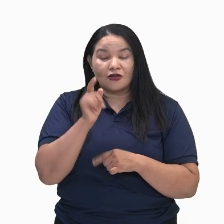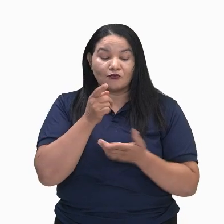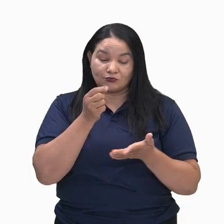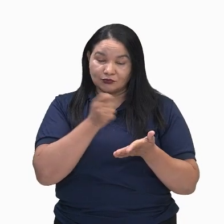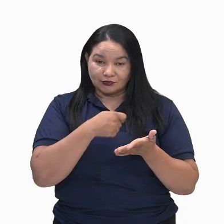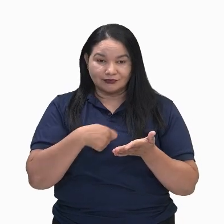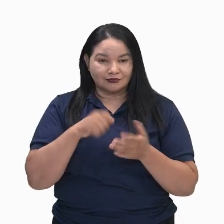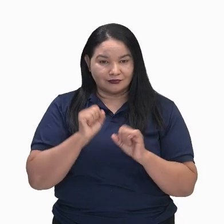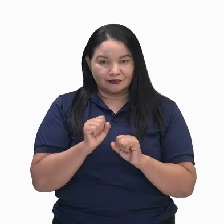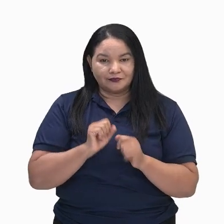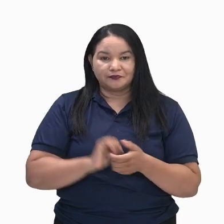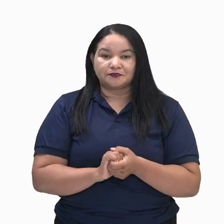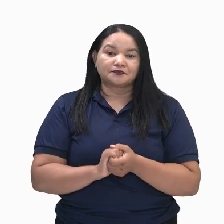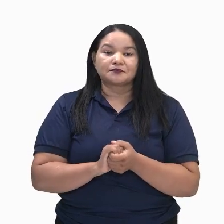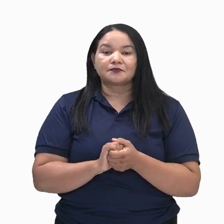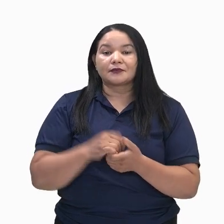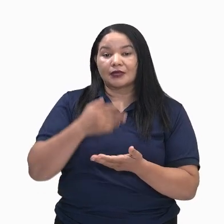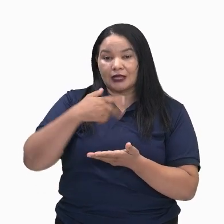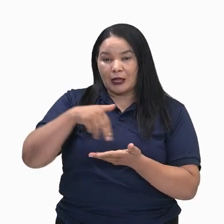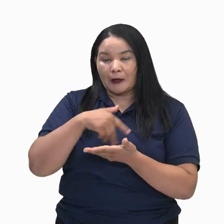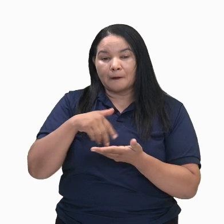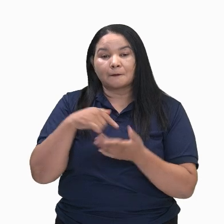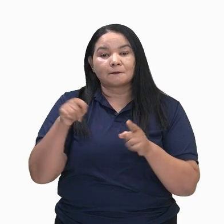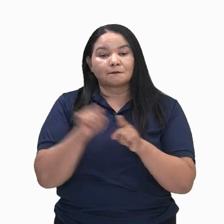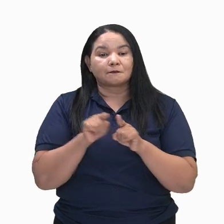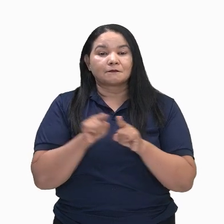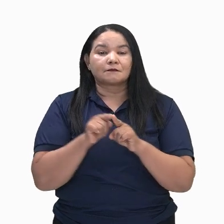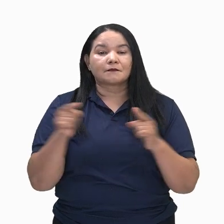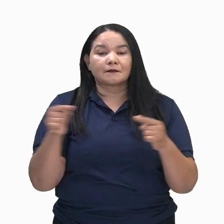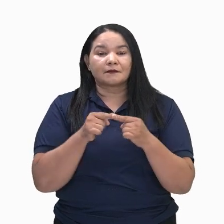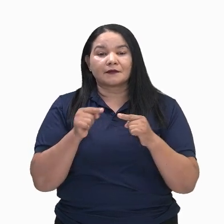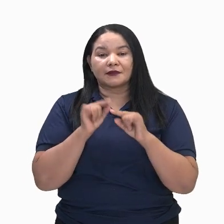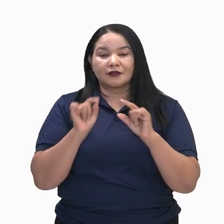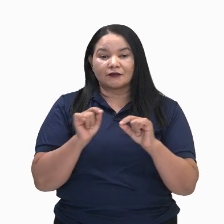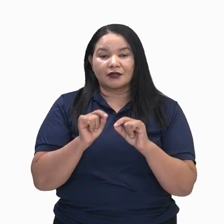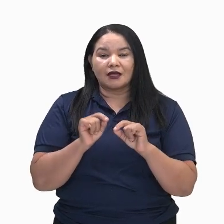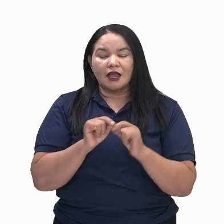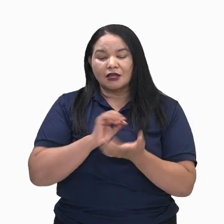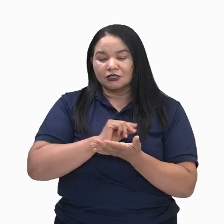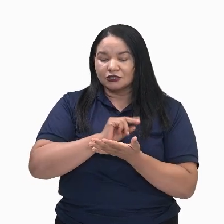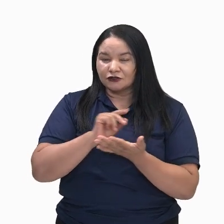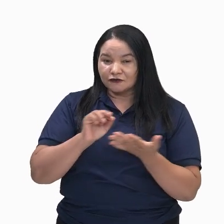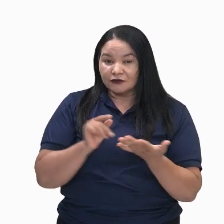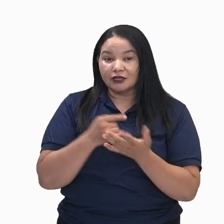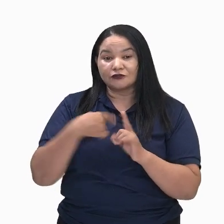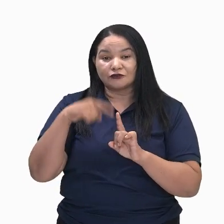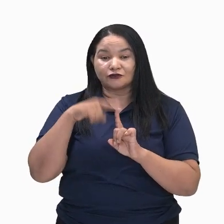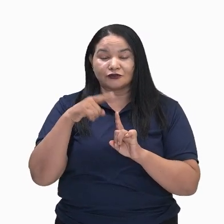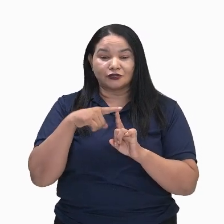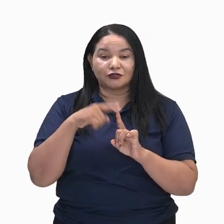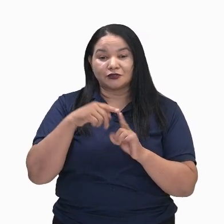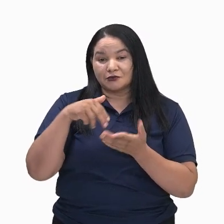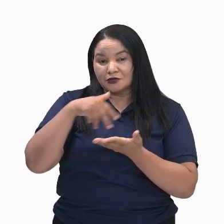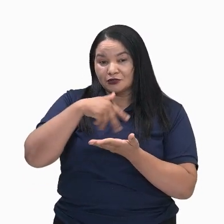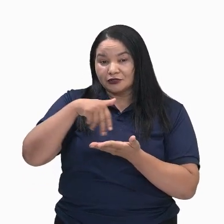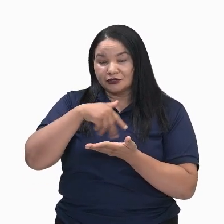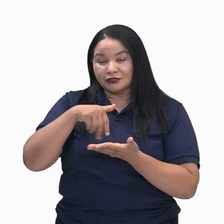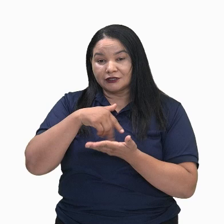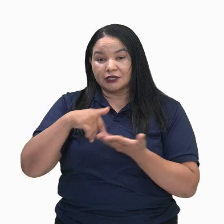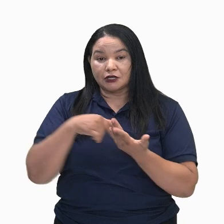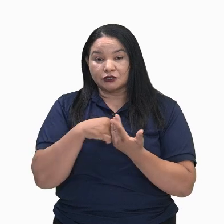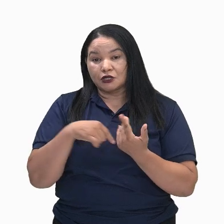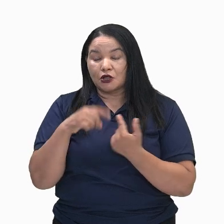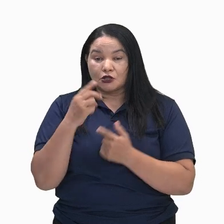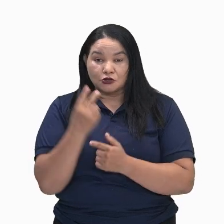de salão, também chamada de dança social, refere-se a diversos tipos de danças executadas por um par